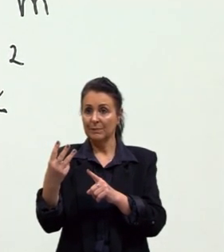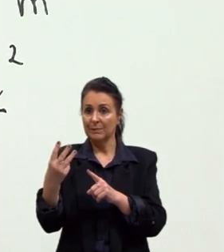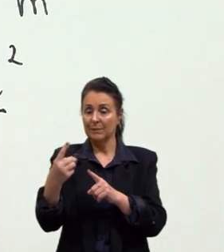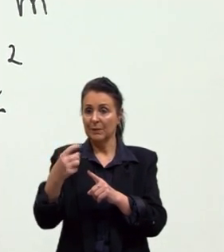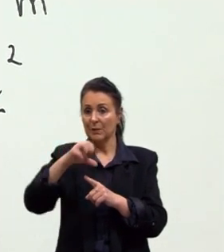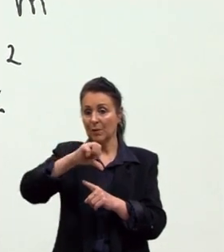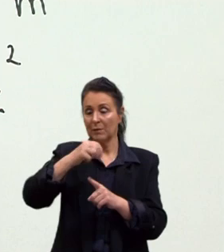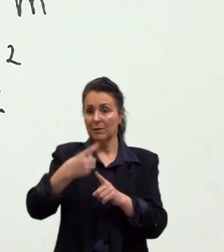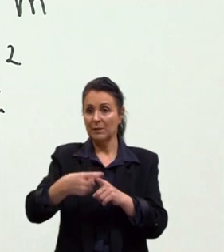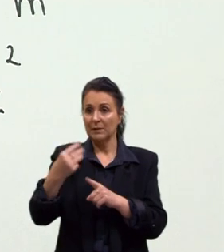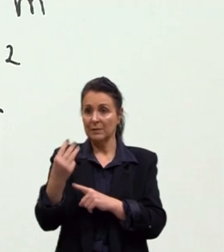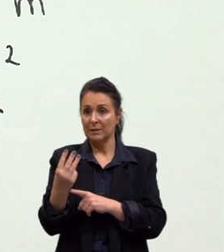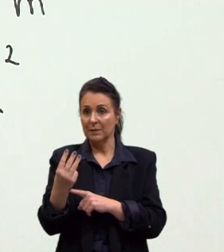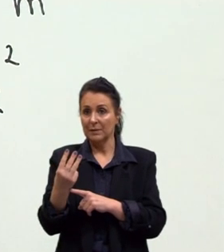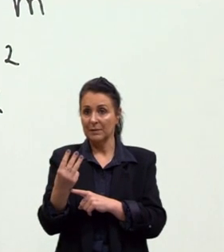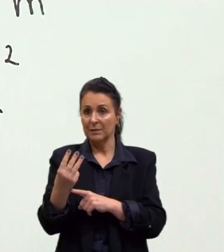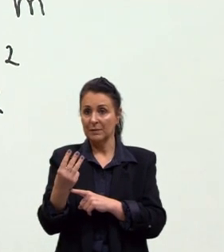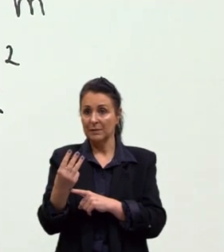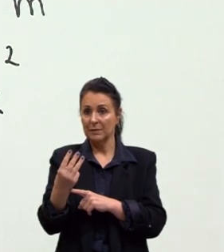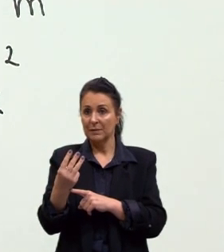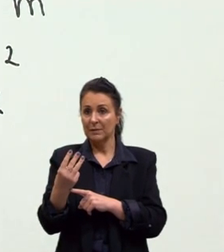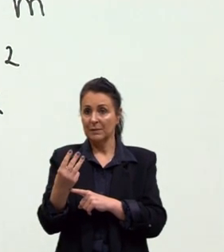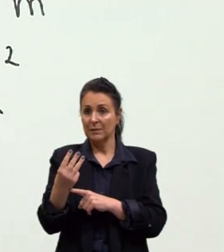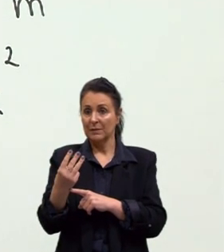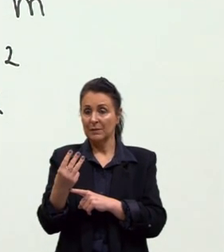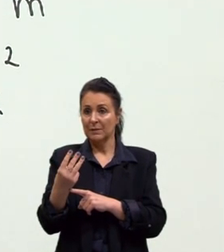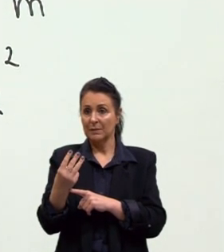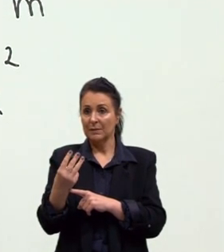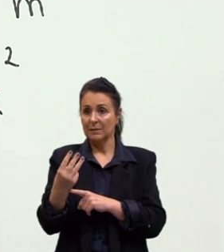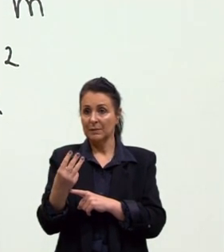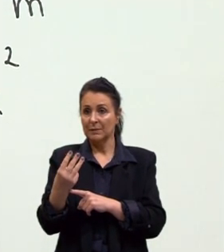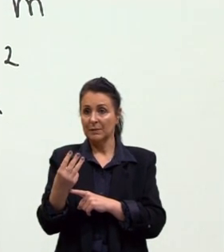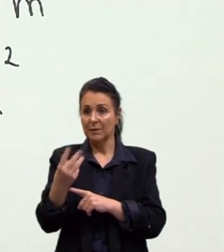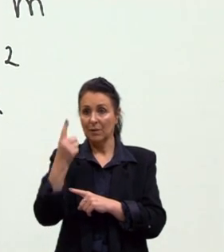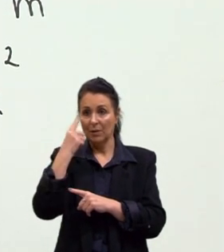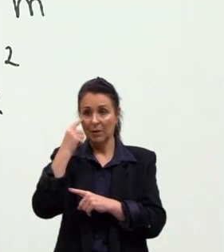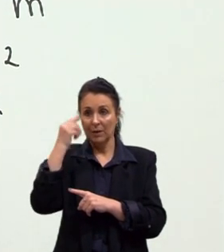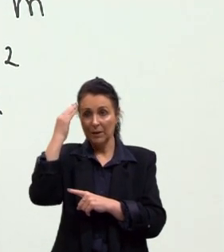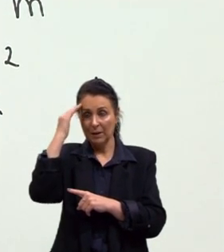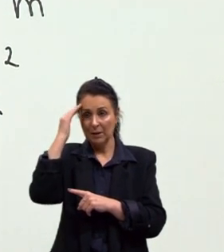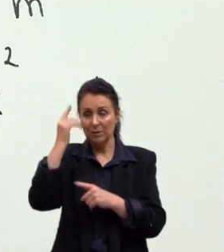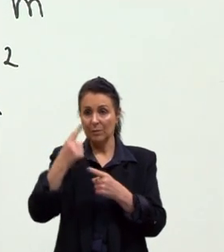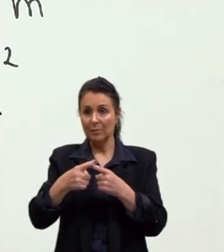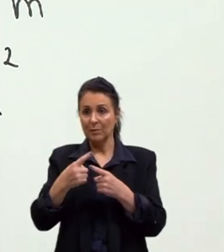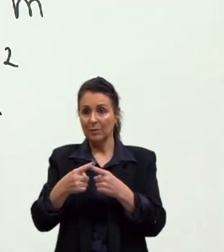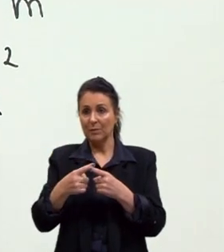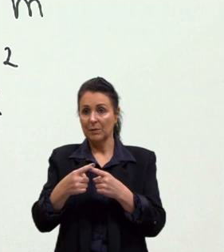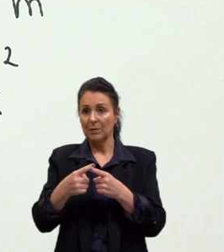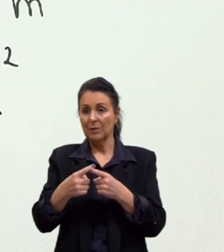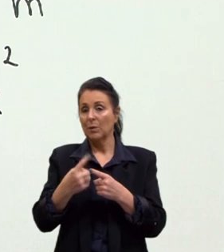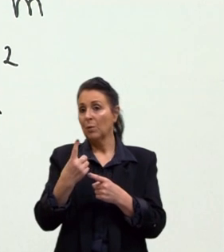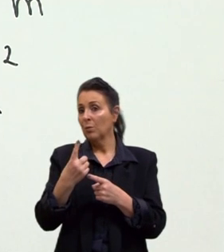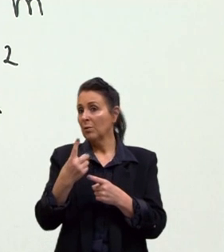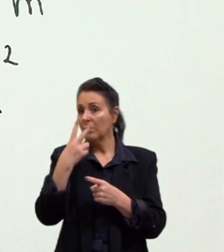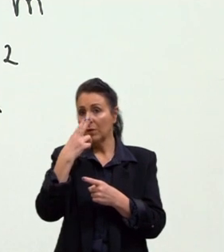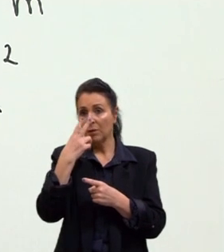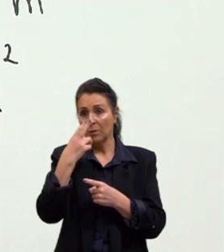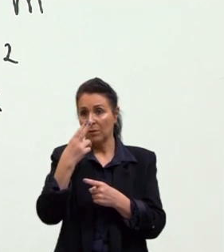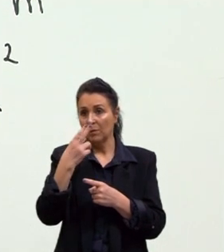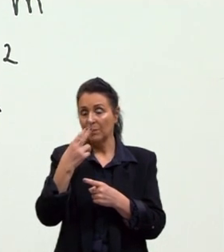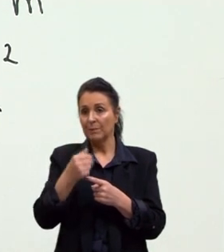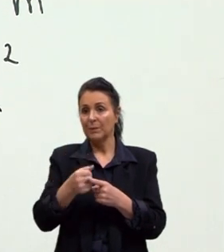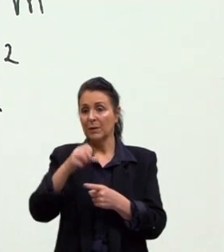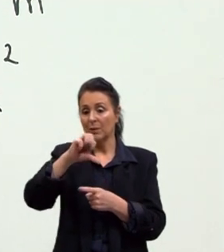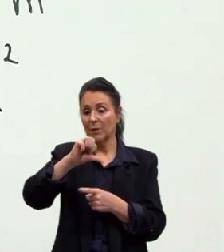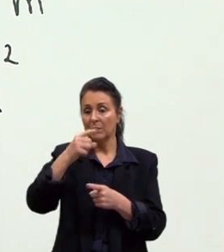tá eu não vou realizar essa multiplicação agora você já vou entender porque tá porque um é que vai dar a mesma coisa Tá então